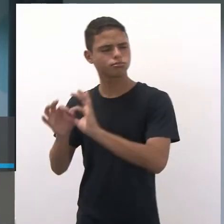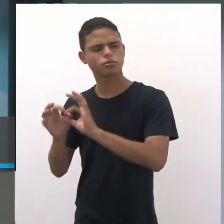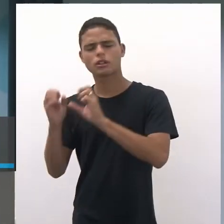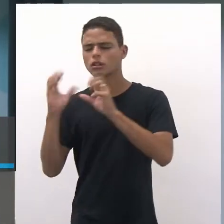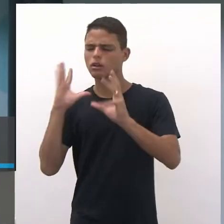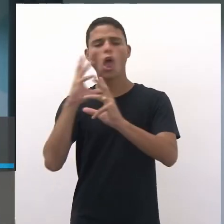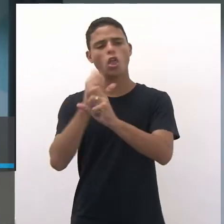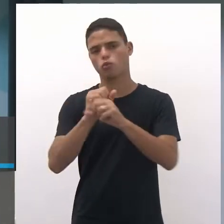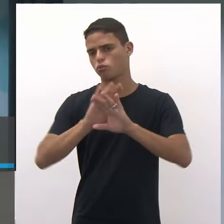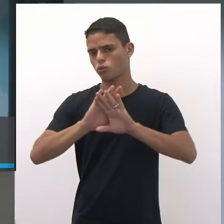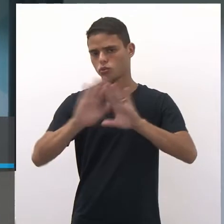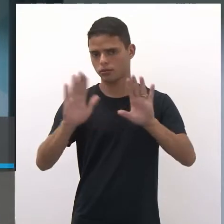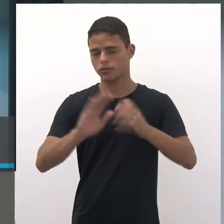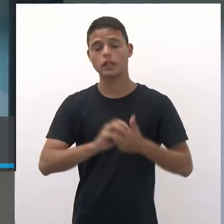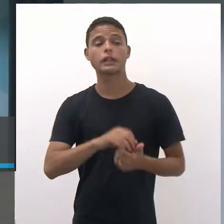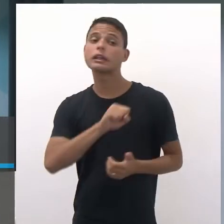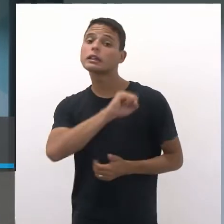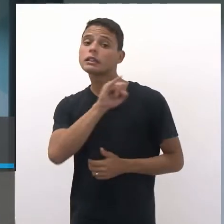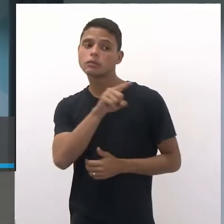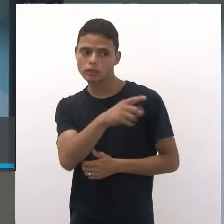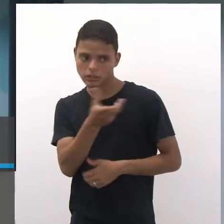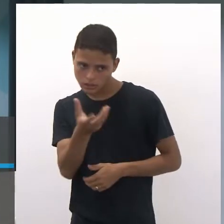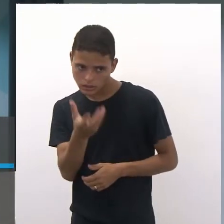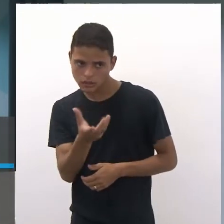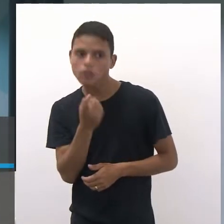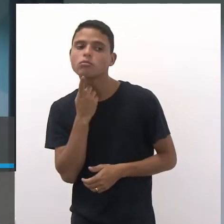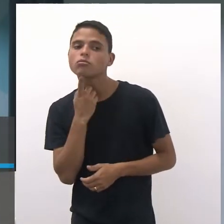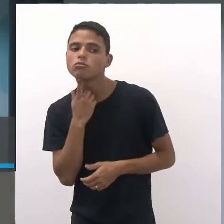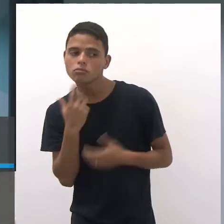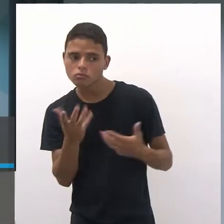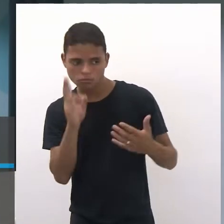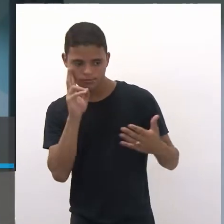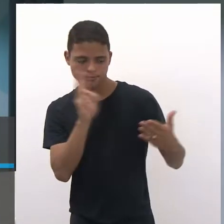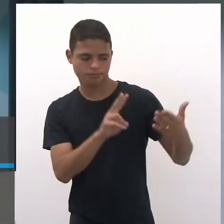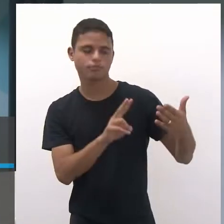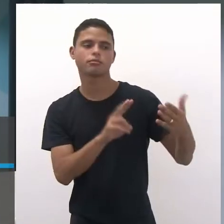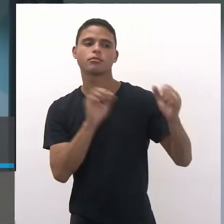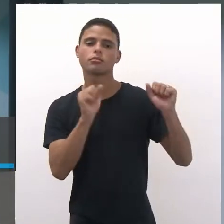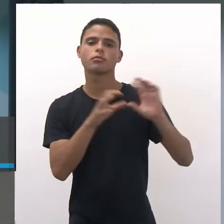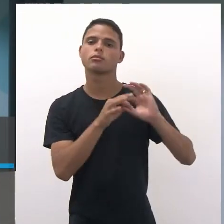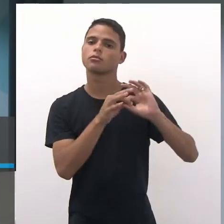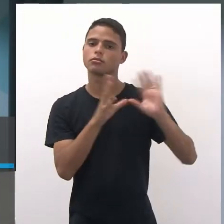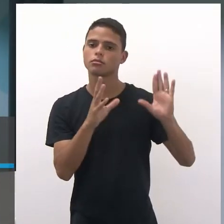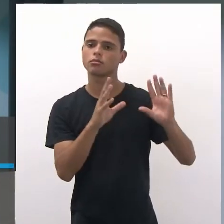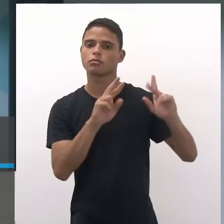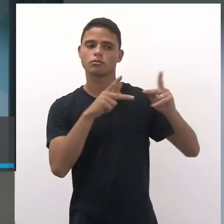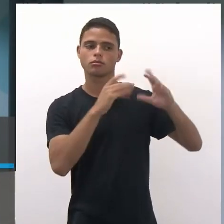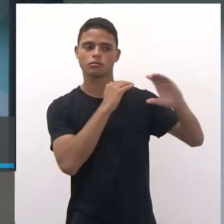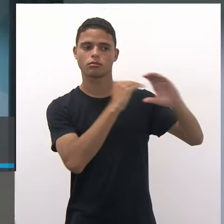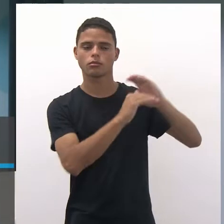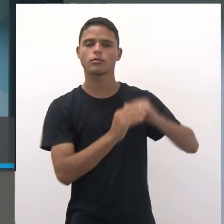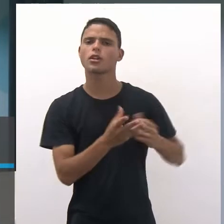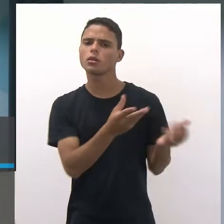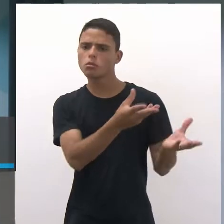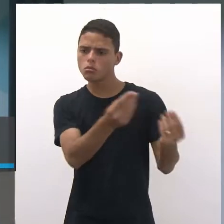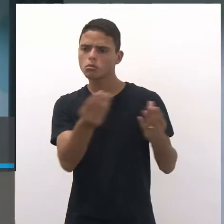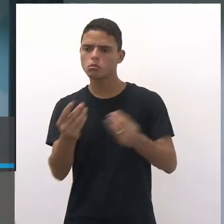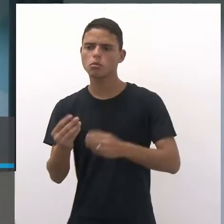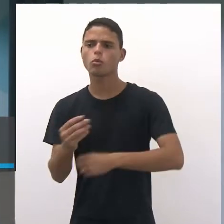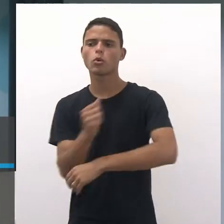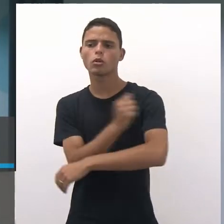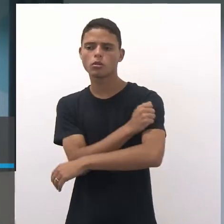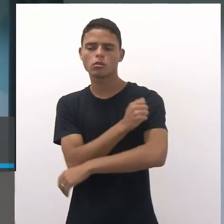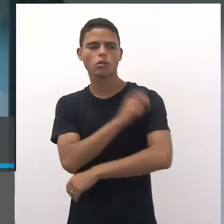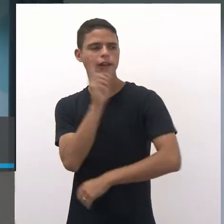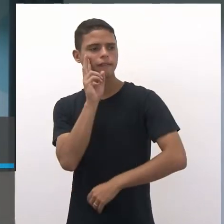olha, caso vocês queiram assistir, e é interessante que muitos estudantes acessavam e assistiam. E aí, na